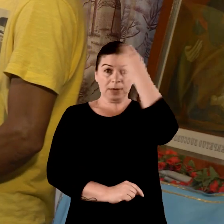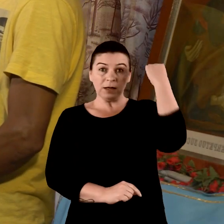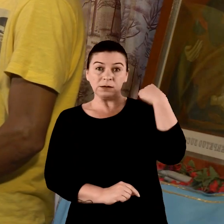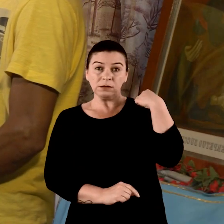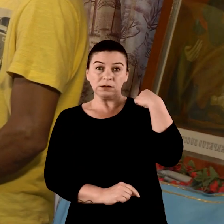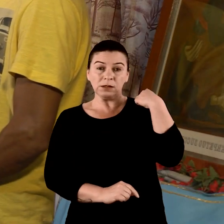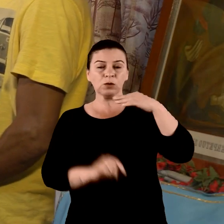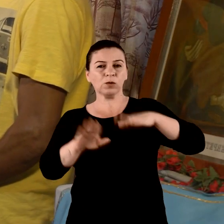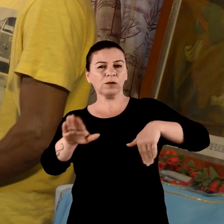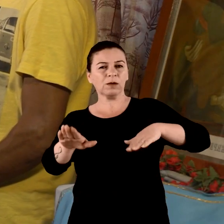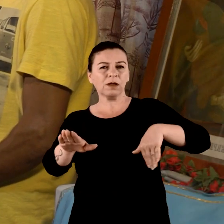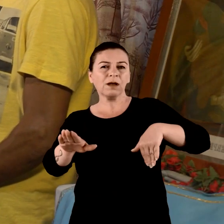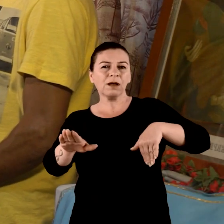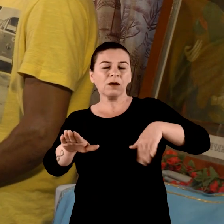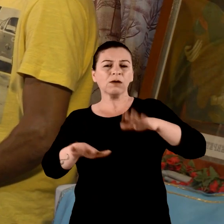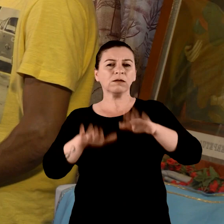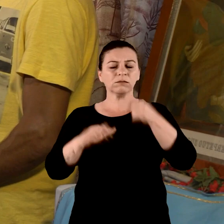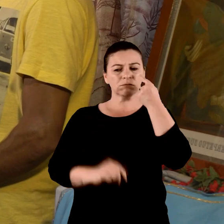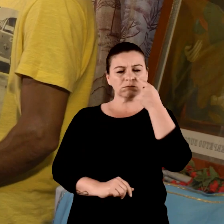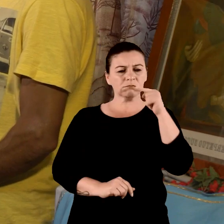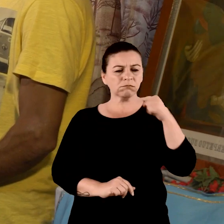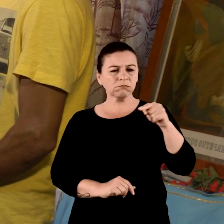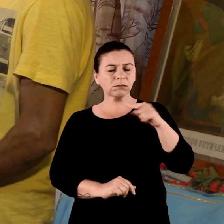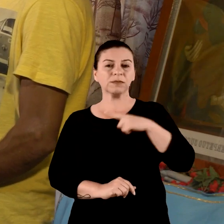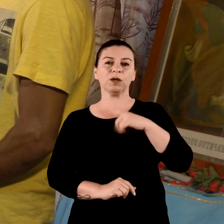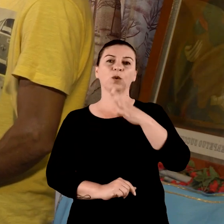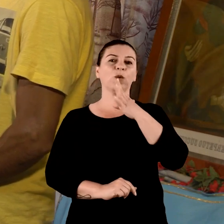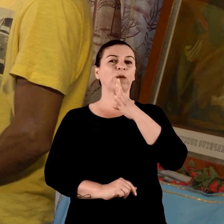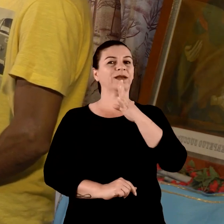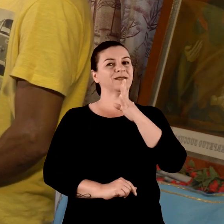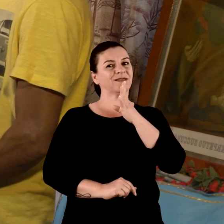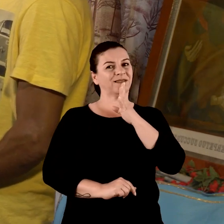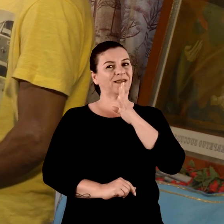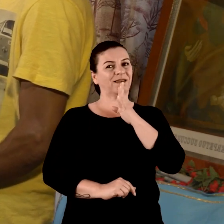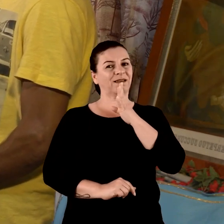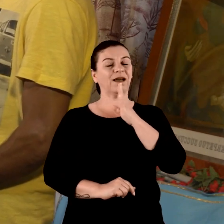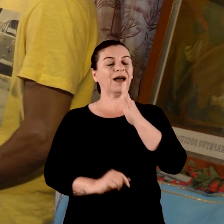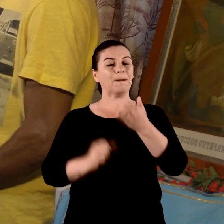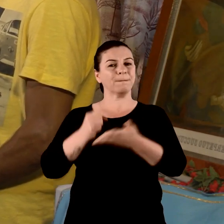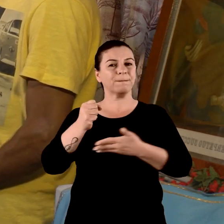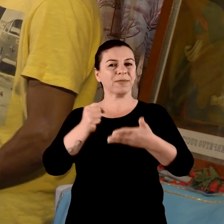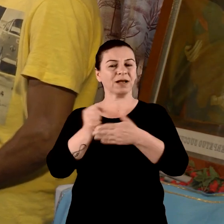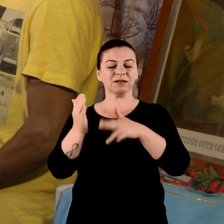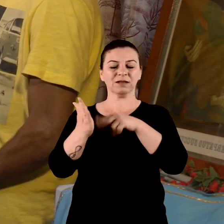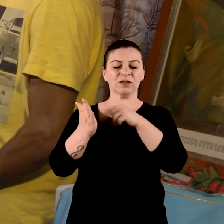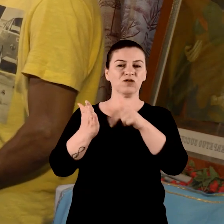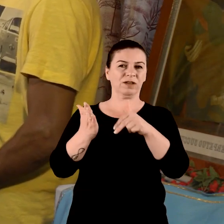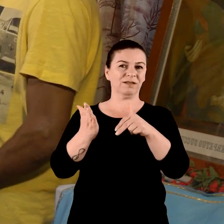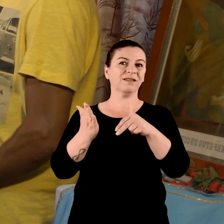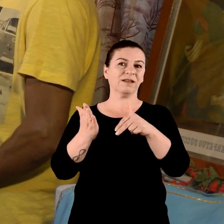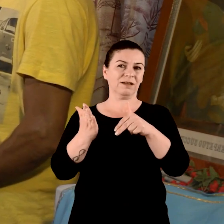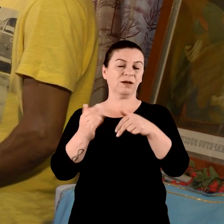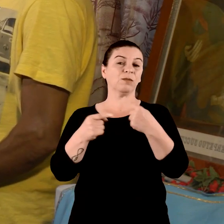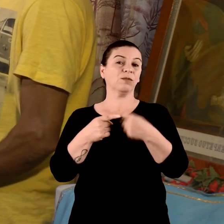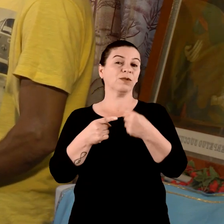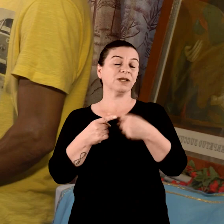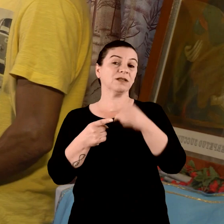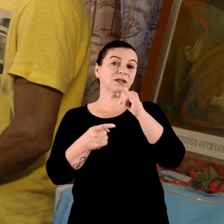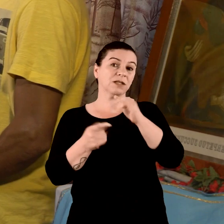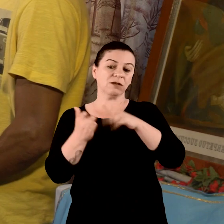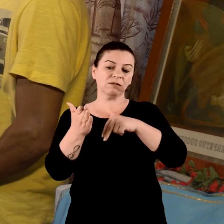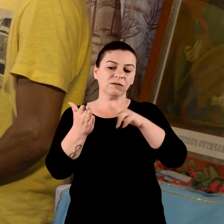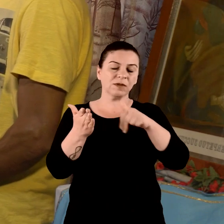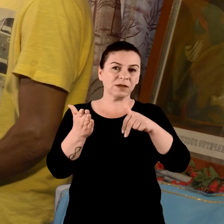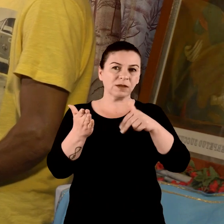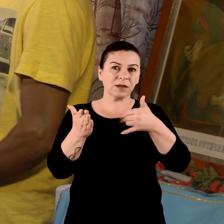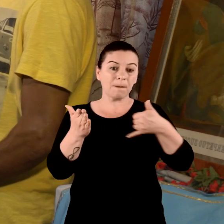que interessante. foi assim. Tinta óleo ali. Não, aí eu tenho que conhecer base de tinta. Certo. Aí você tem que entender aonde entra teu conhecimento. Ok. Se